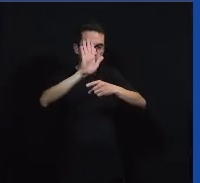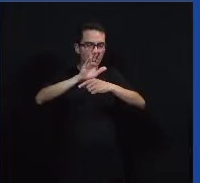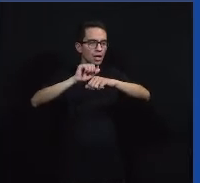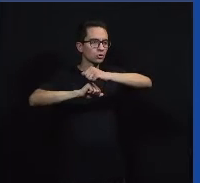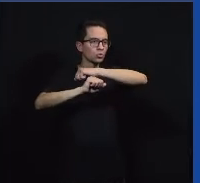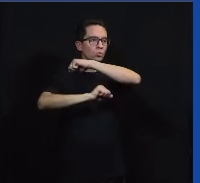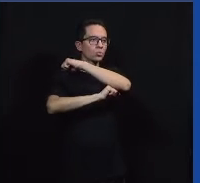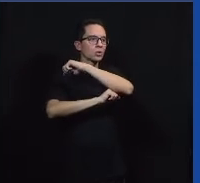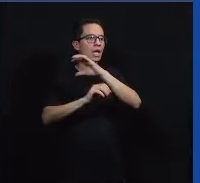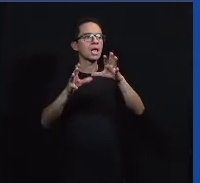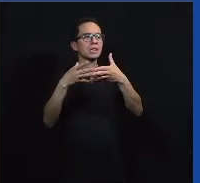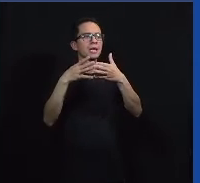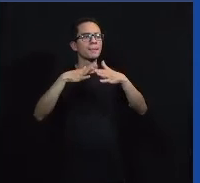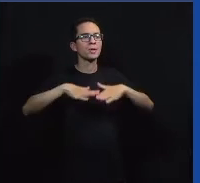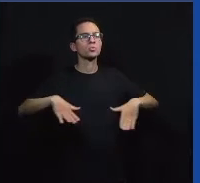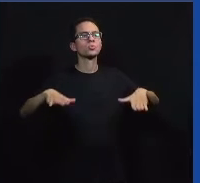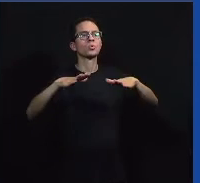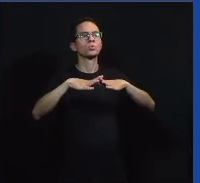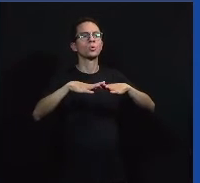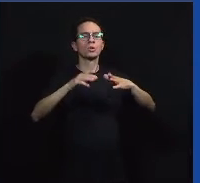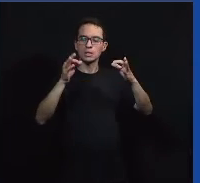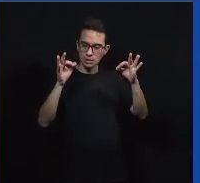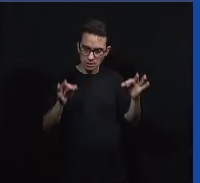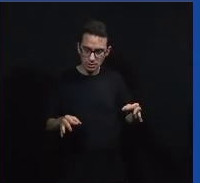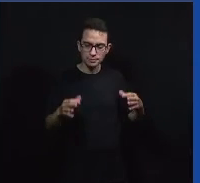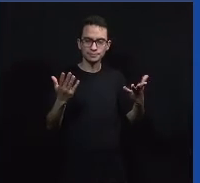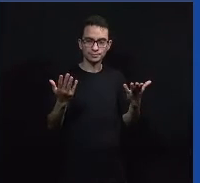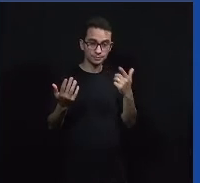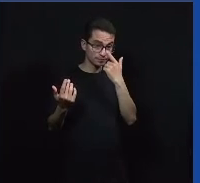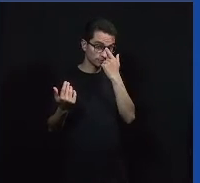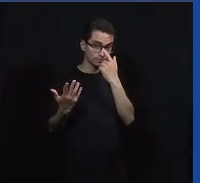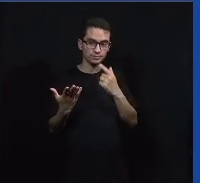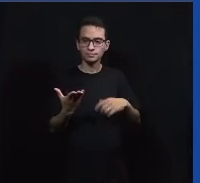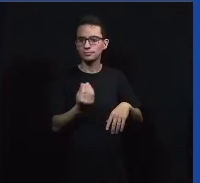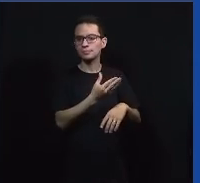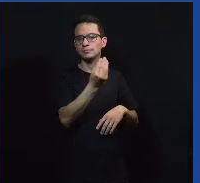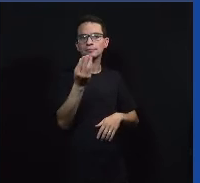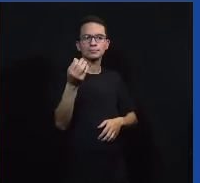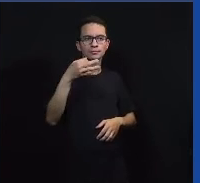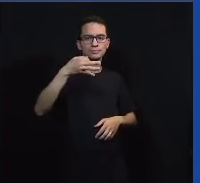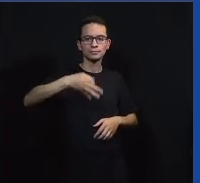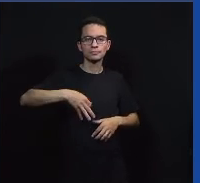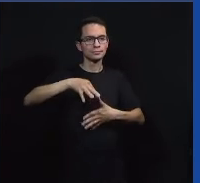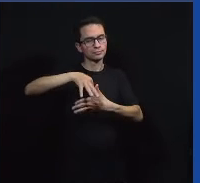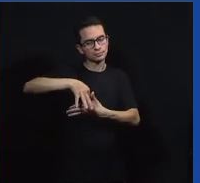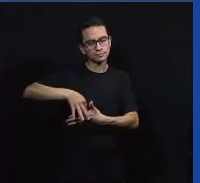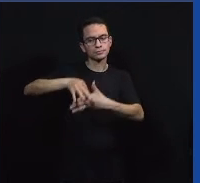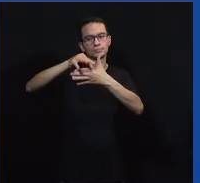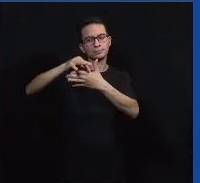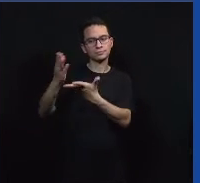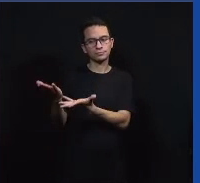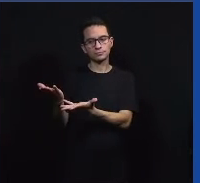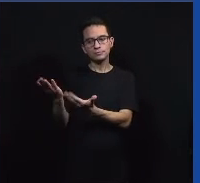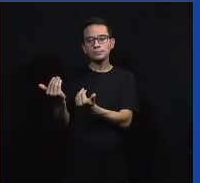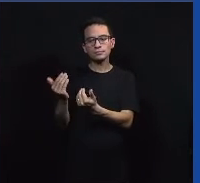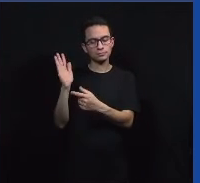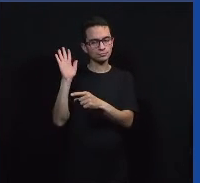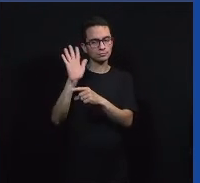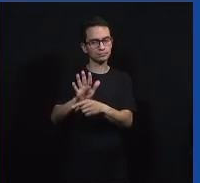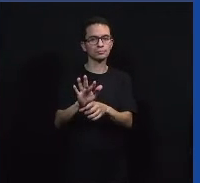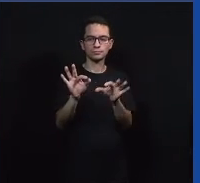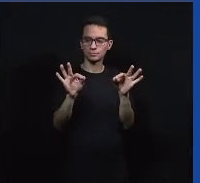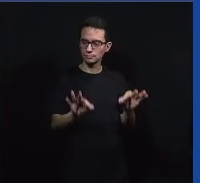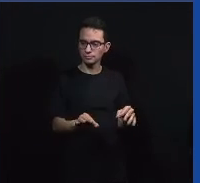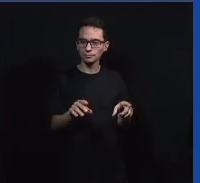equipe, duas pessoas locais compuseram a equipe também, né? Então, assim, uma liderança jovem, inclusive, da própria